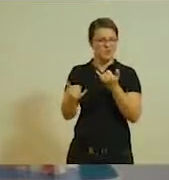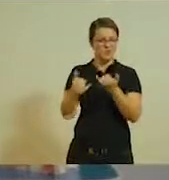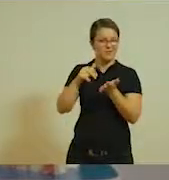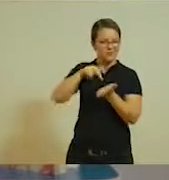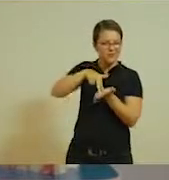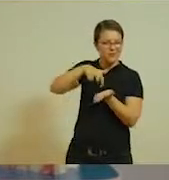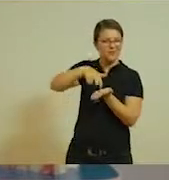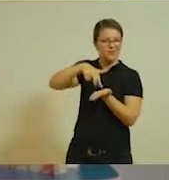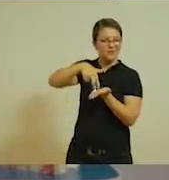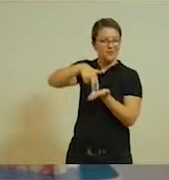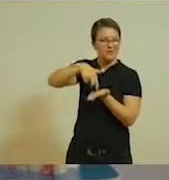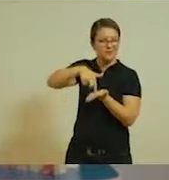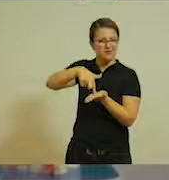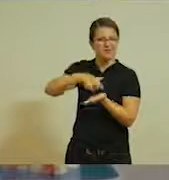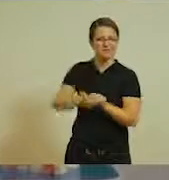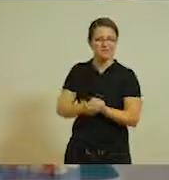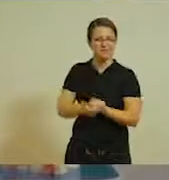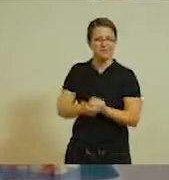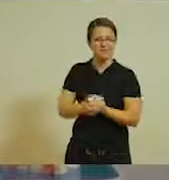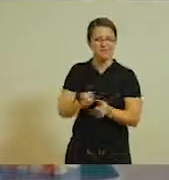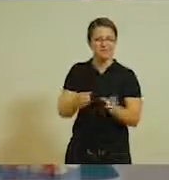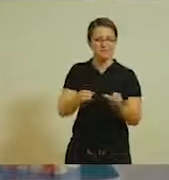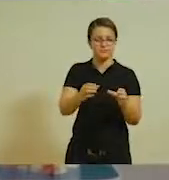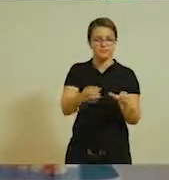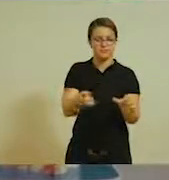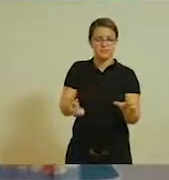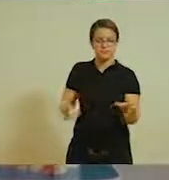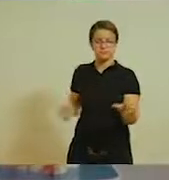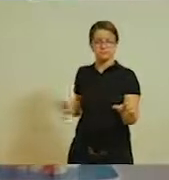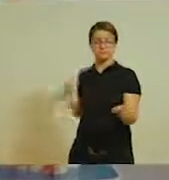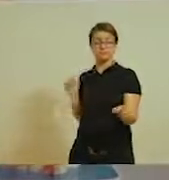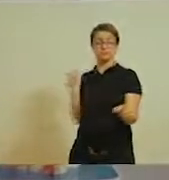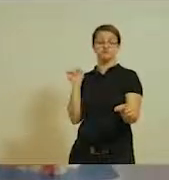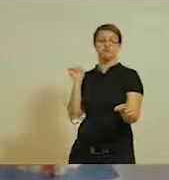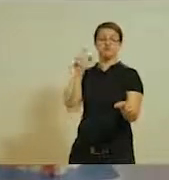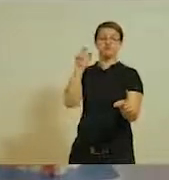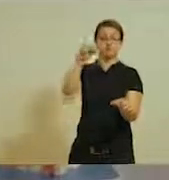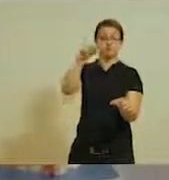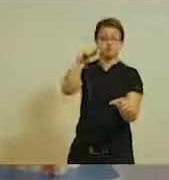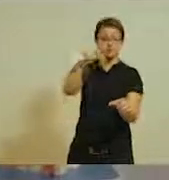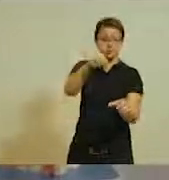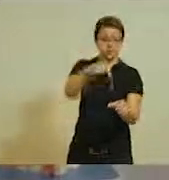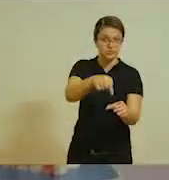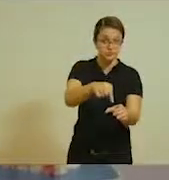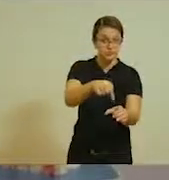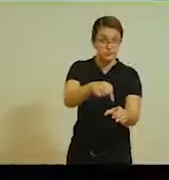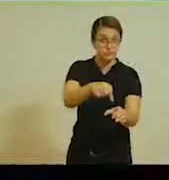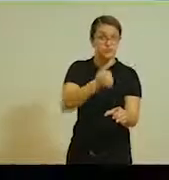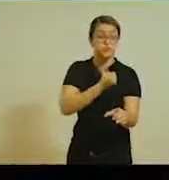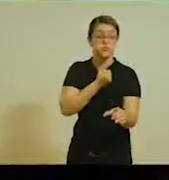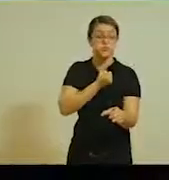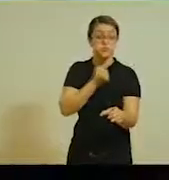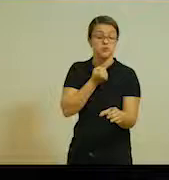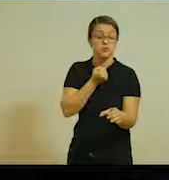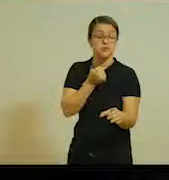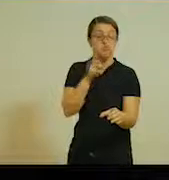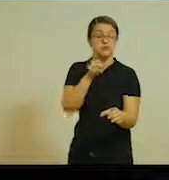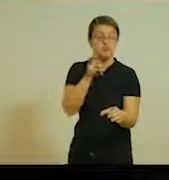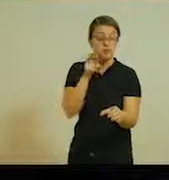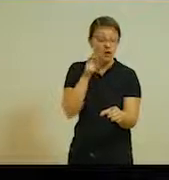fosse uma amarelinha mesmo. Aí vocês vão jogar a pedrinha. Jogou. Caiu no número 5, por exemplo.